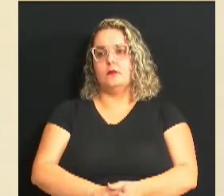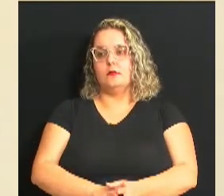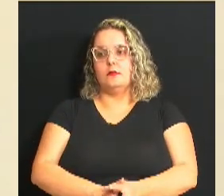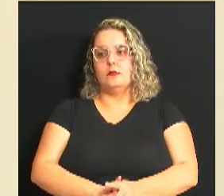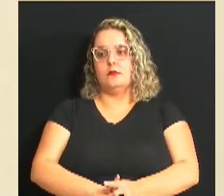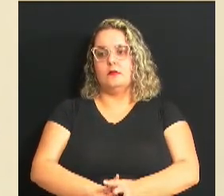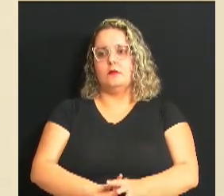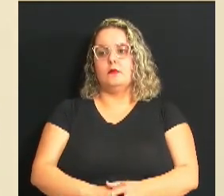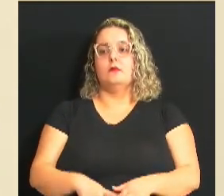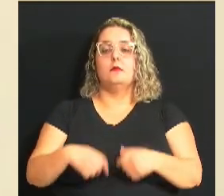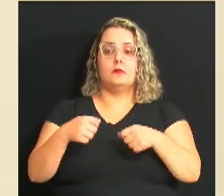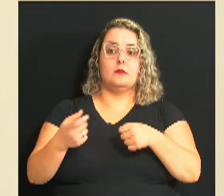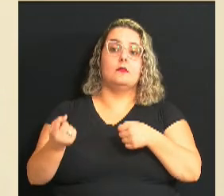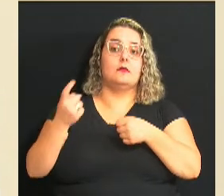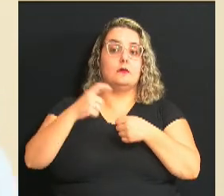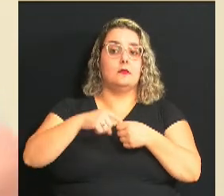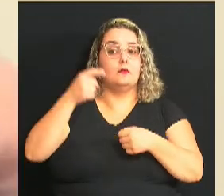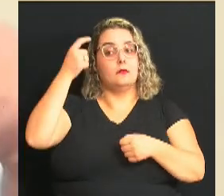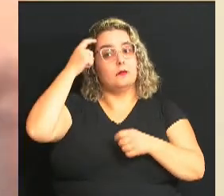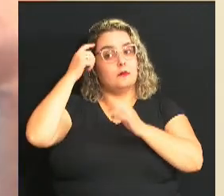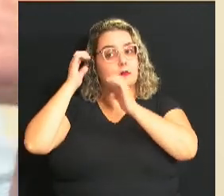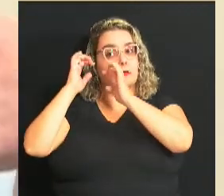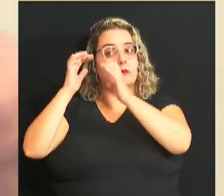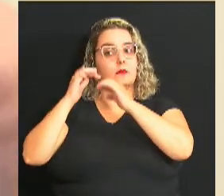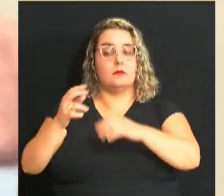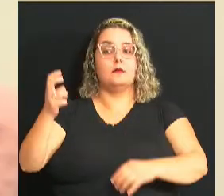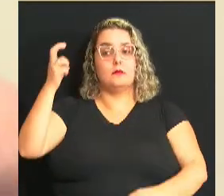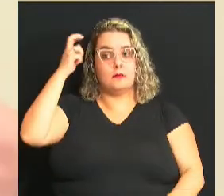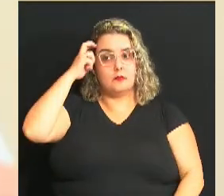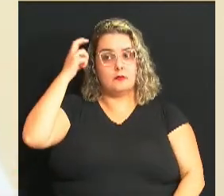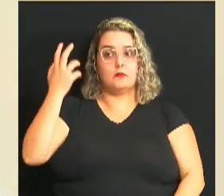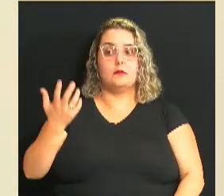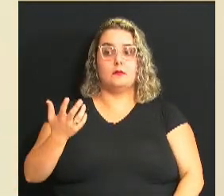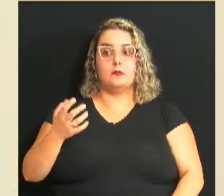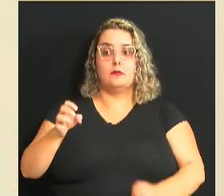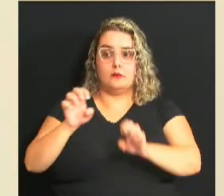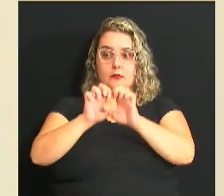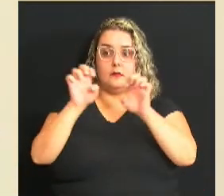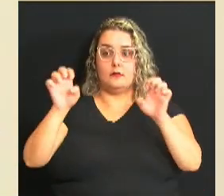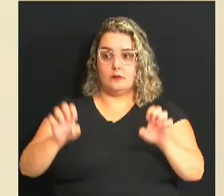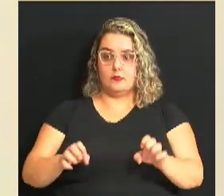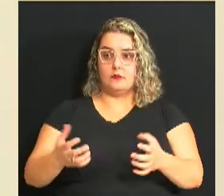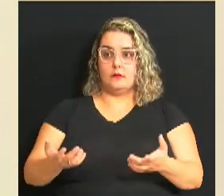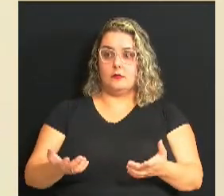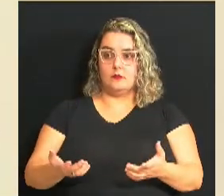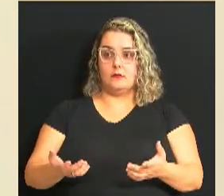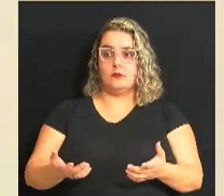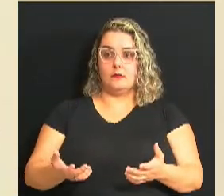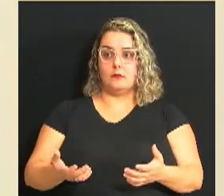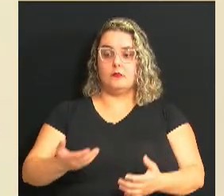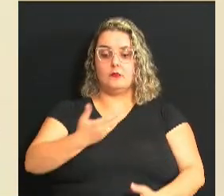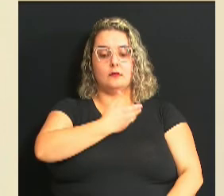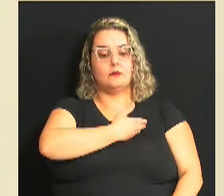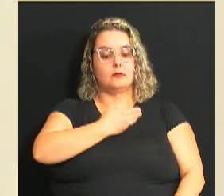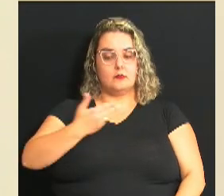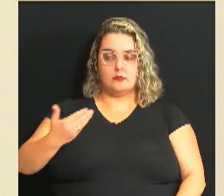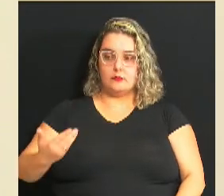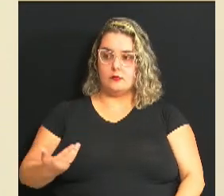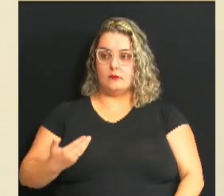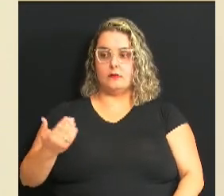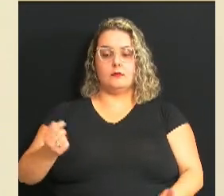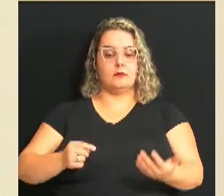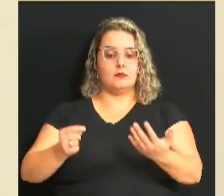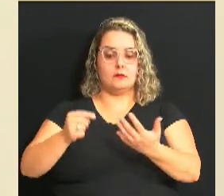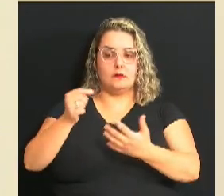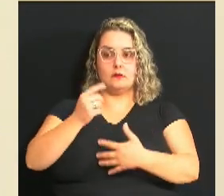precisamos voltar a pensar a cultura com uma estrutura pública, enfim, né,